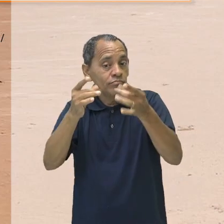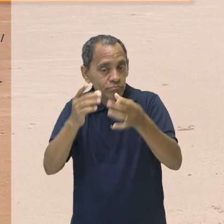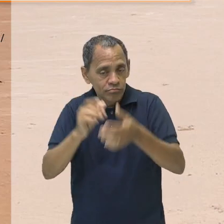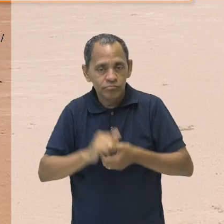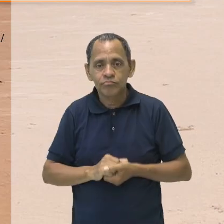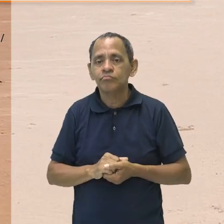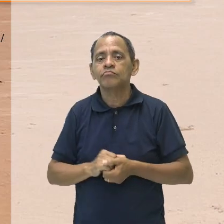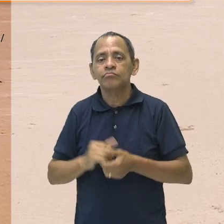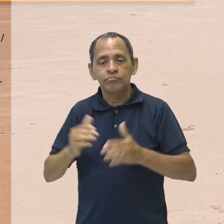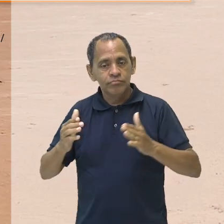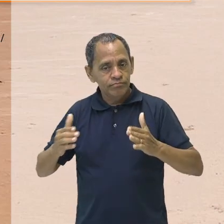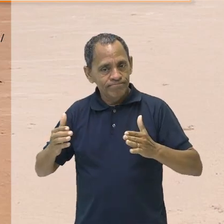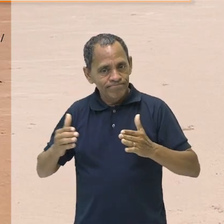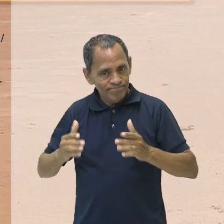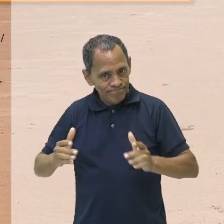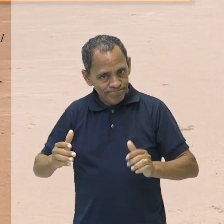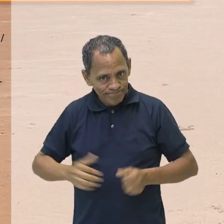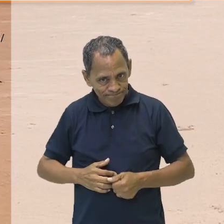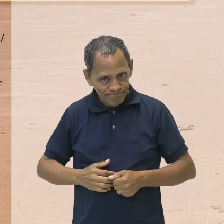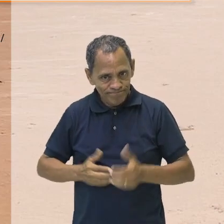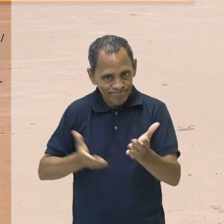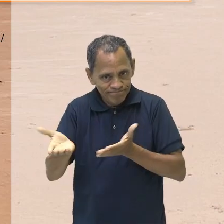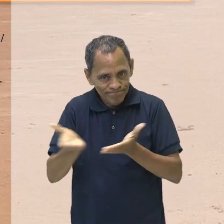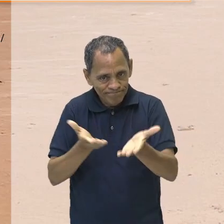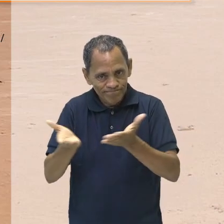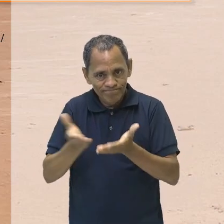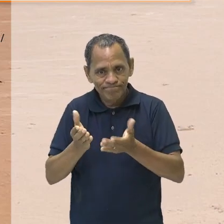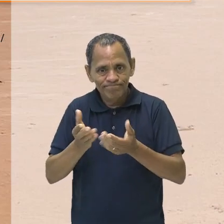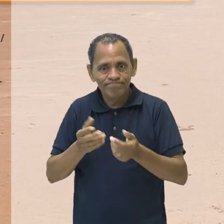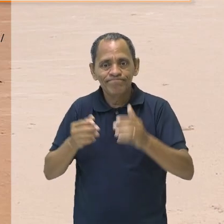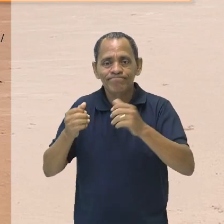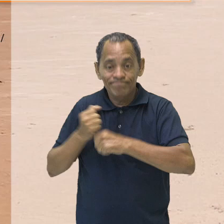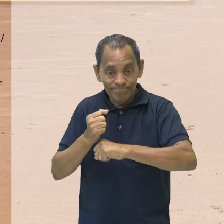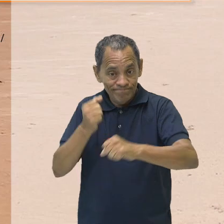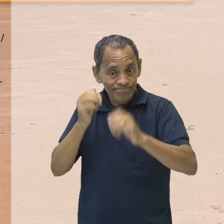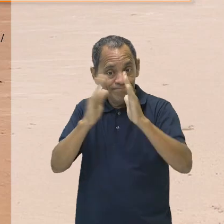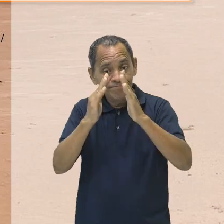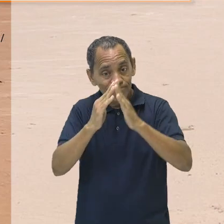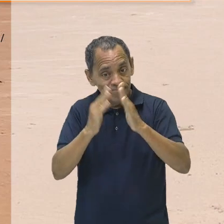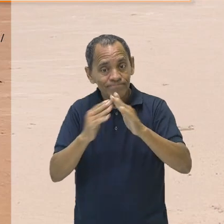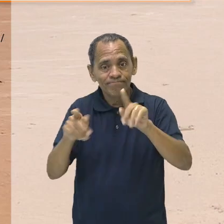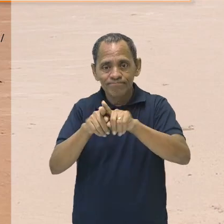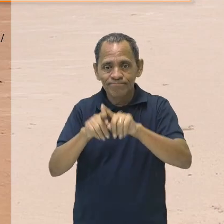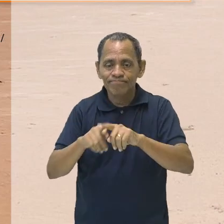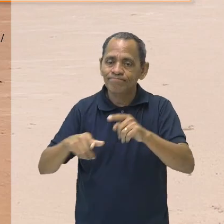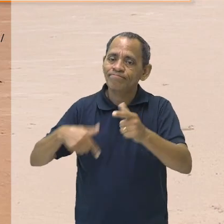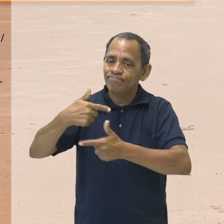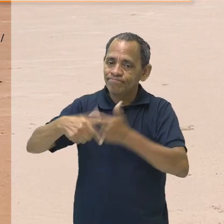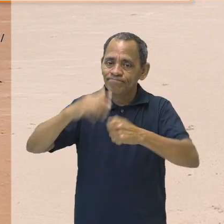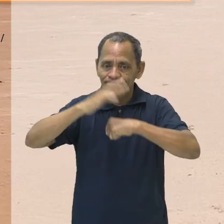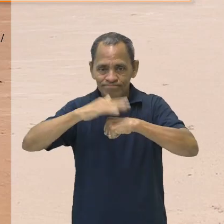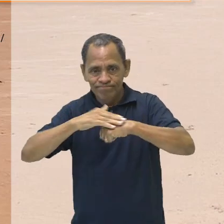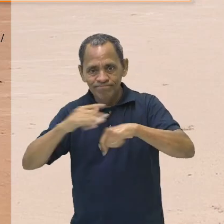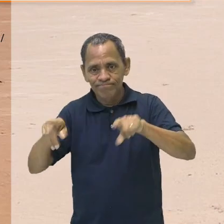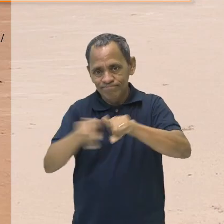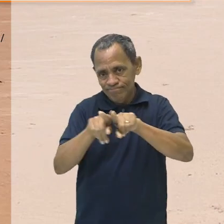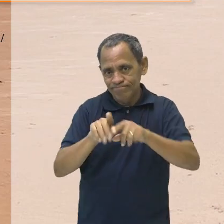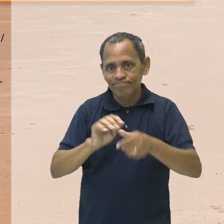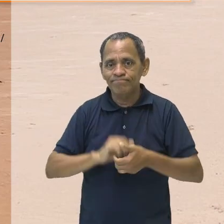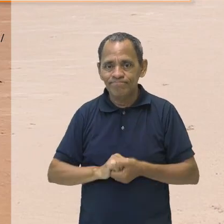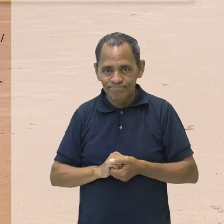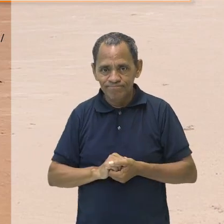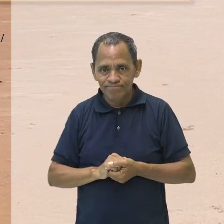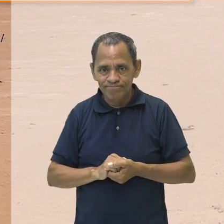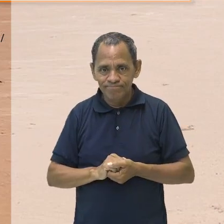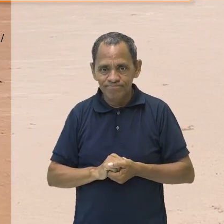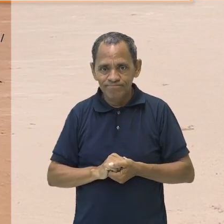serviços domésticos, motoristas de aplicativos e trabalhadores autônomos. Então, todos esses que não possuem ali